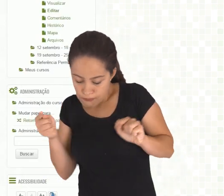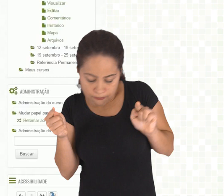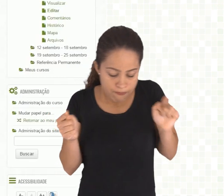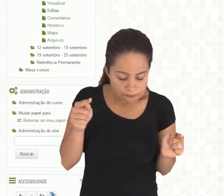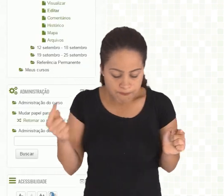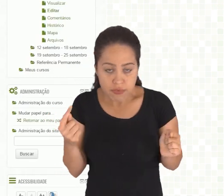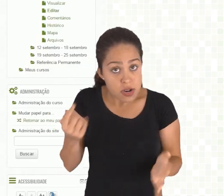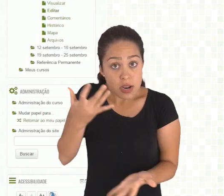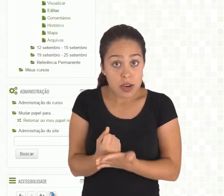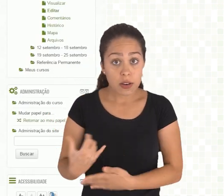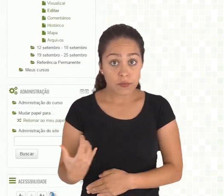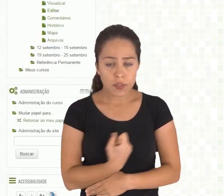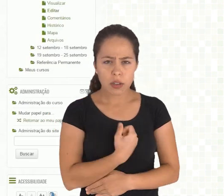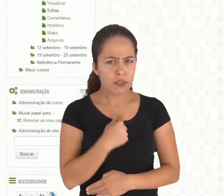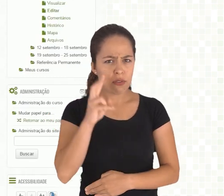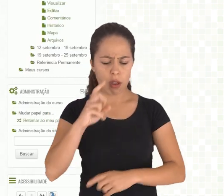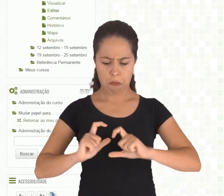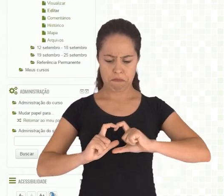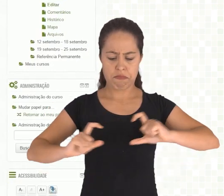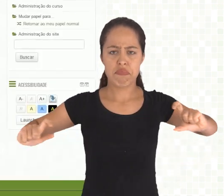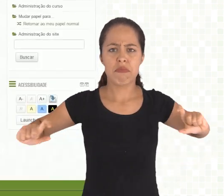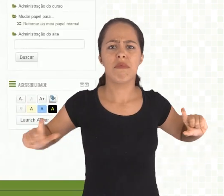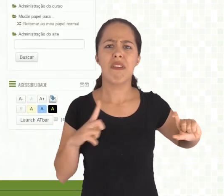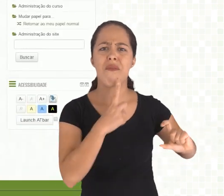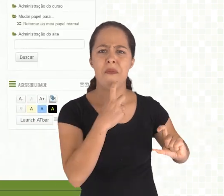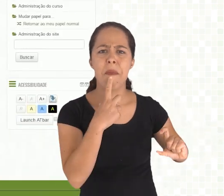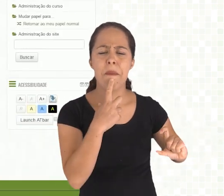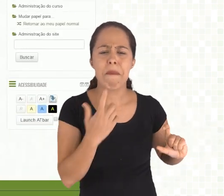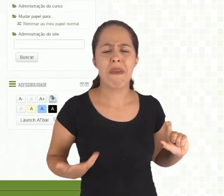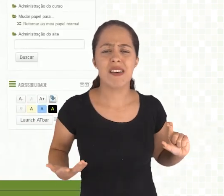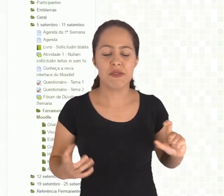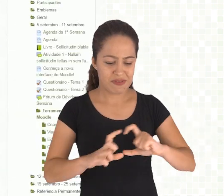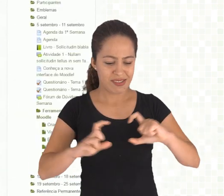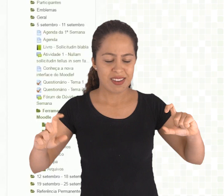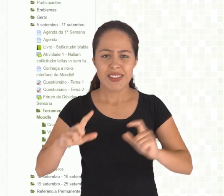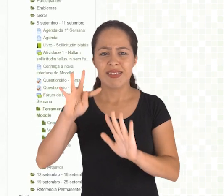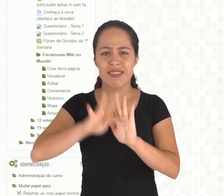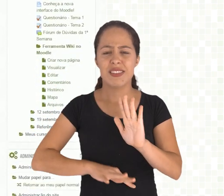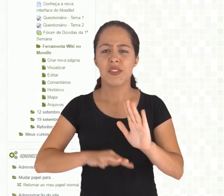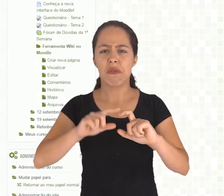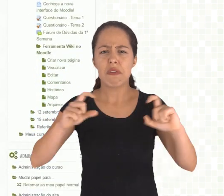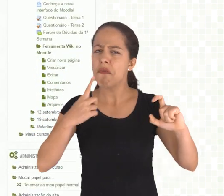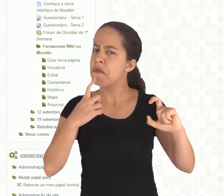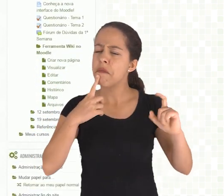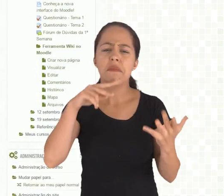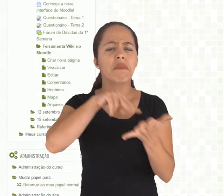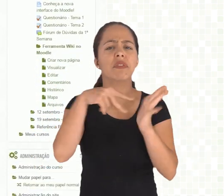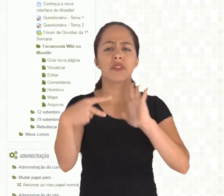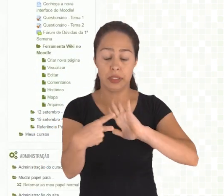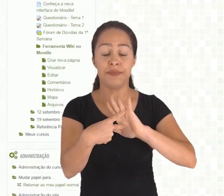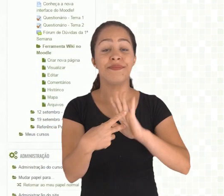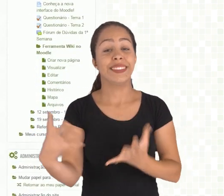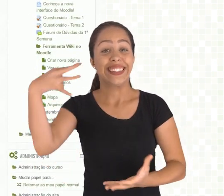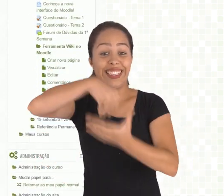vai ser o nome da minha página ao colocar os colchetes salvar você vai ver que ele vai gerar aquilo que uma pá um texto em